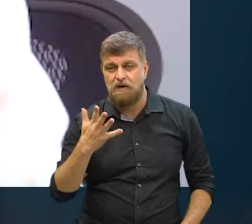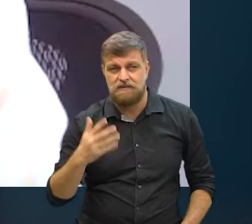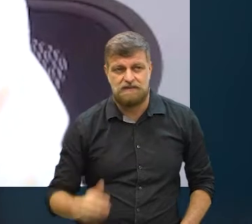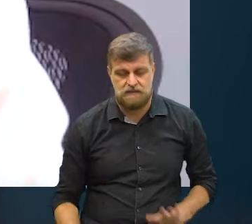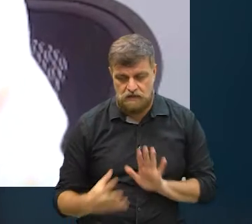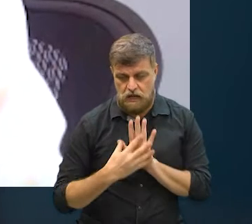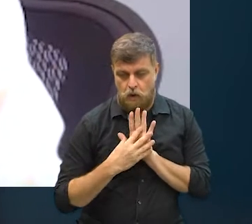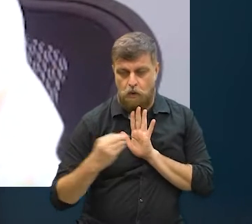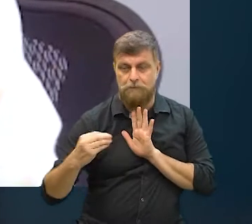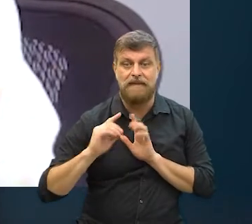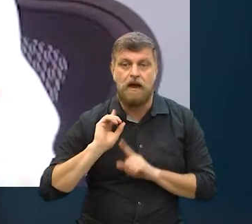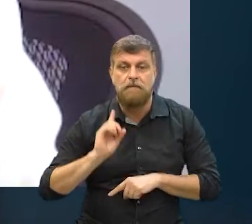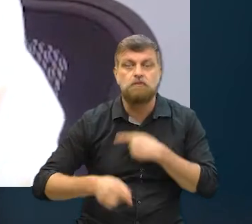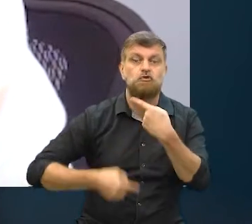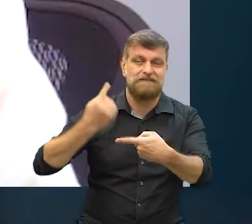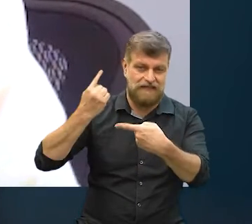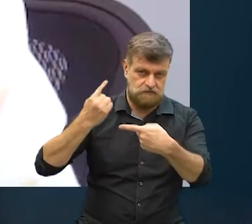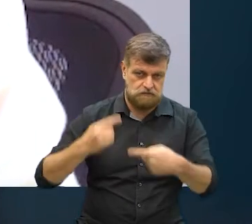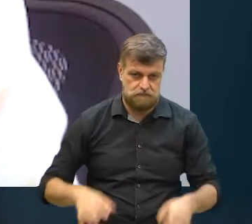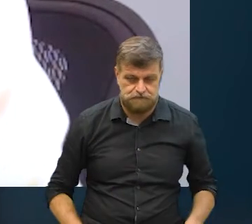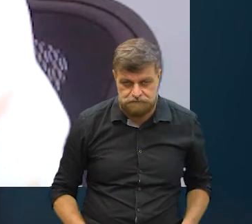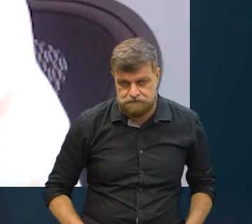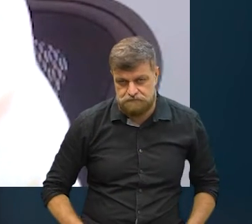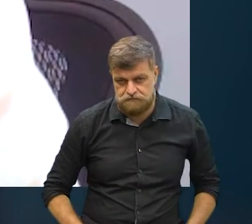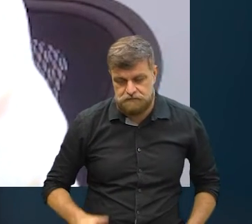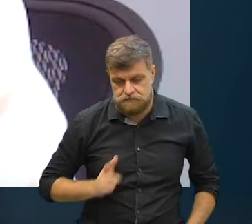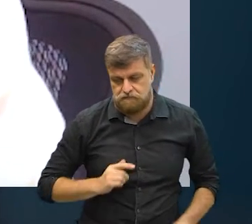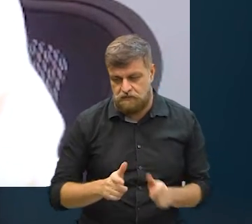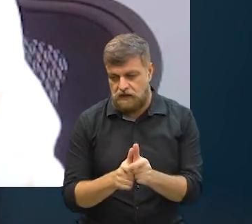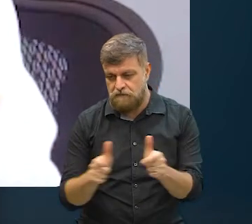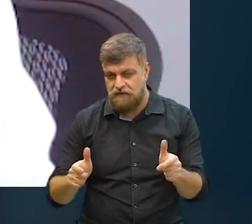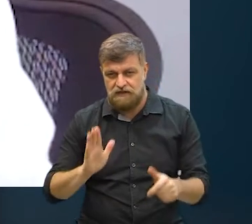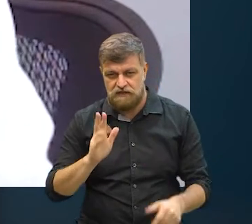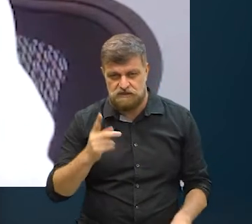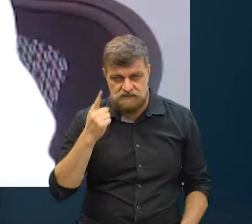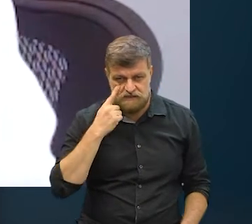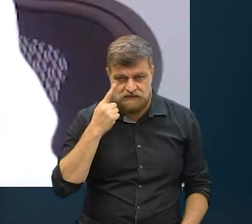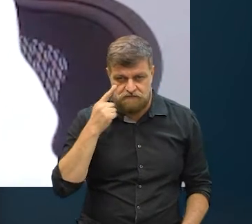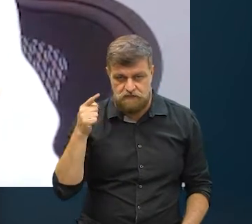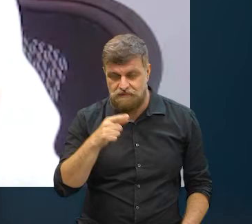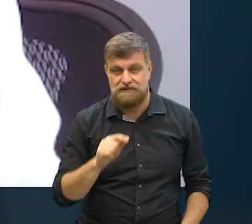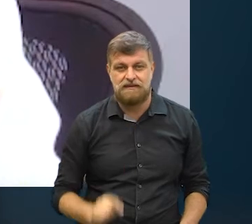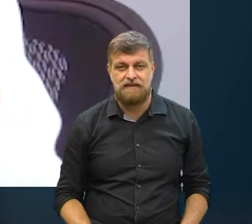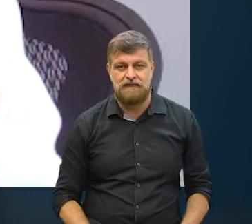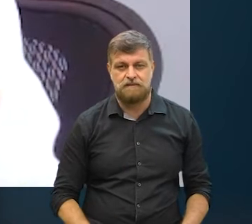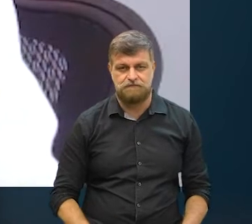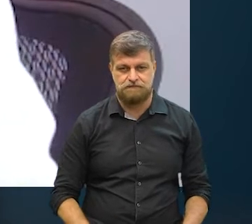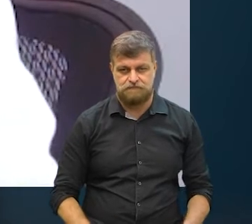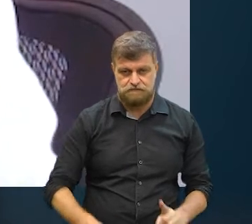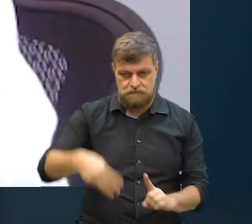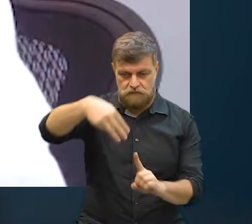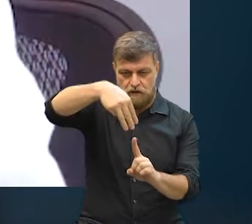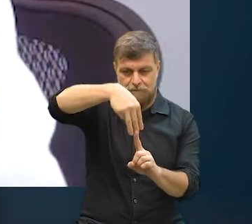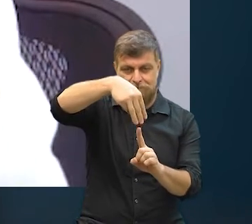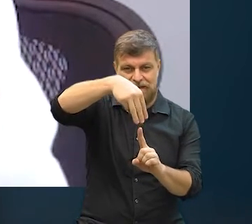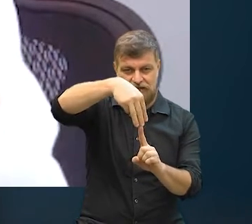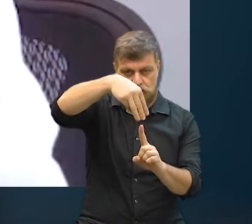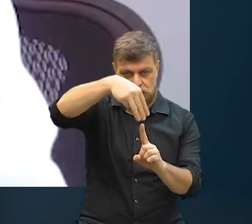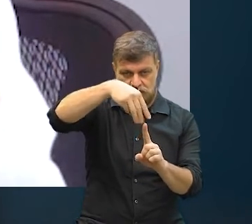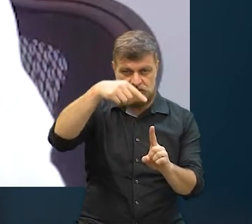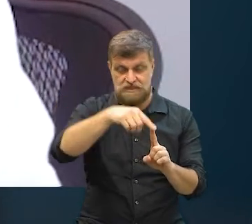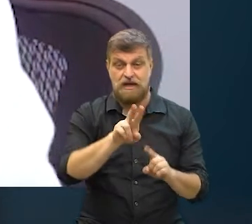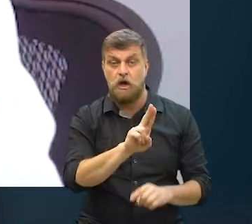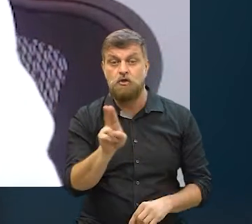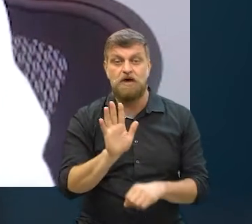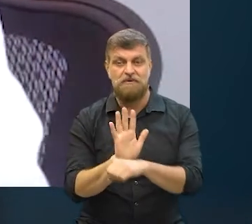é você replicar o seu sucesso, né. A maioria já assistiu aquele filme Fome de Poder, onde o McDonald's não queria replicar, porque